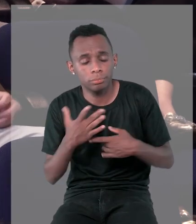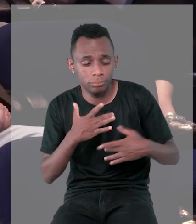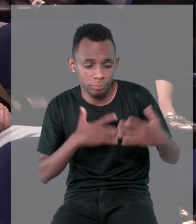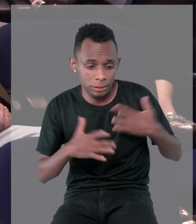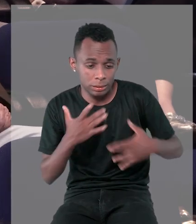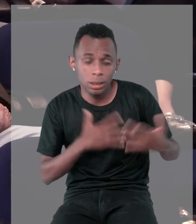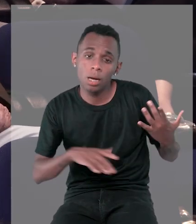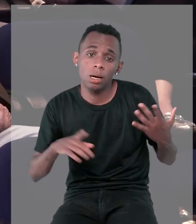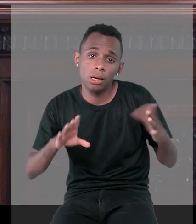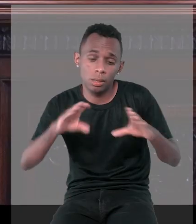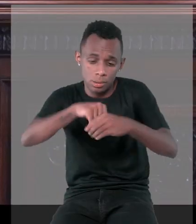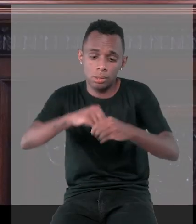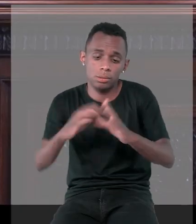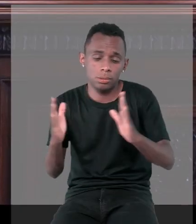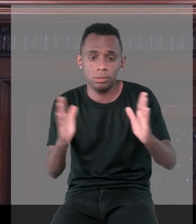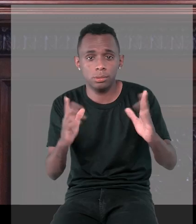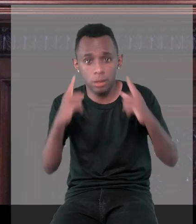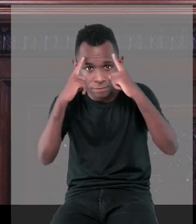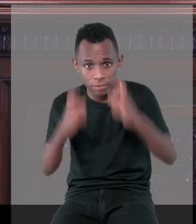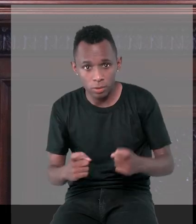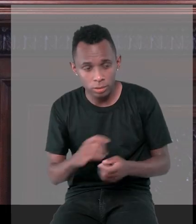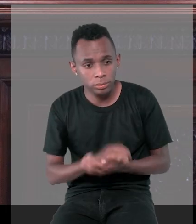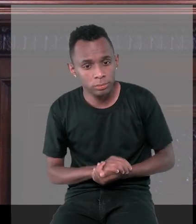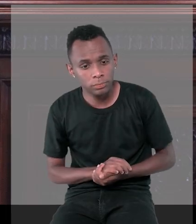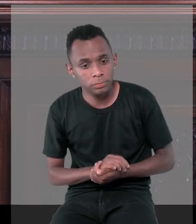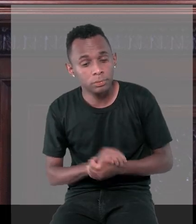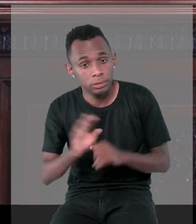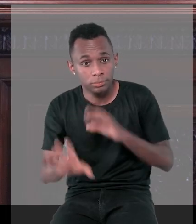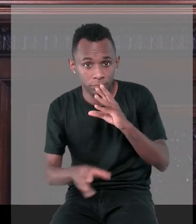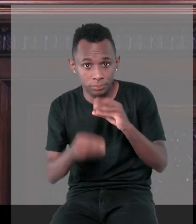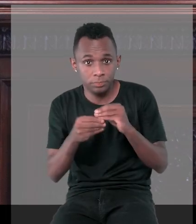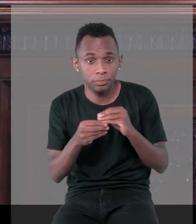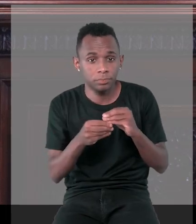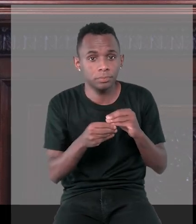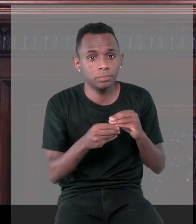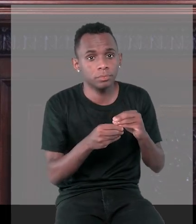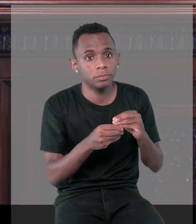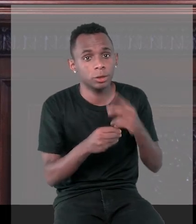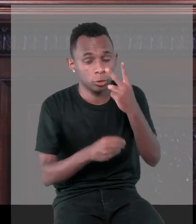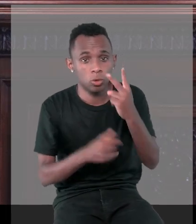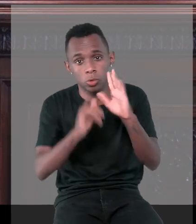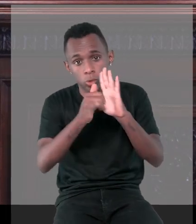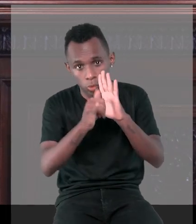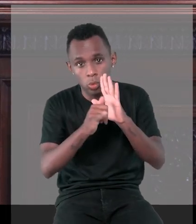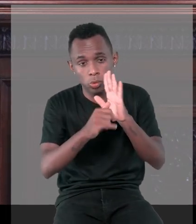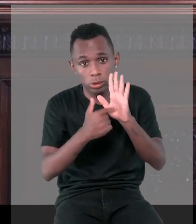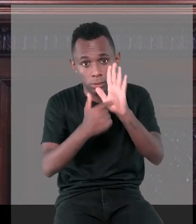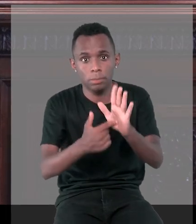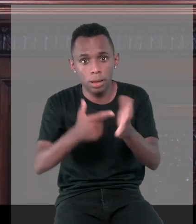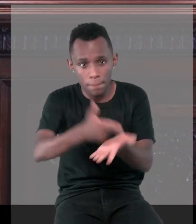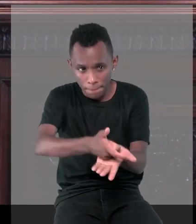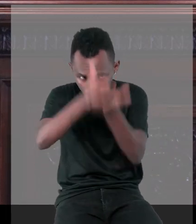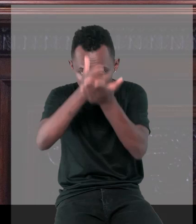no meio da violência. Só para acrescentar, dos 2 contos que aparecem assim, a